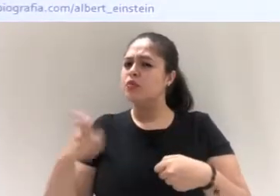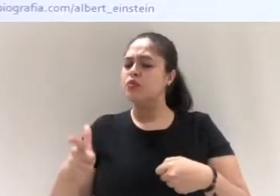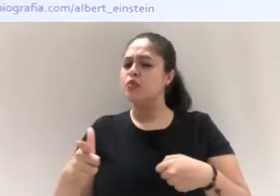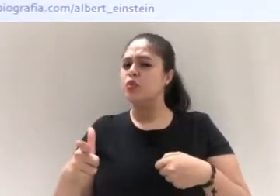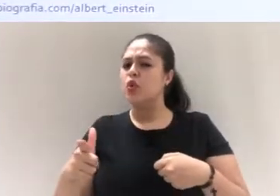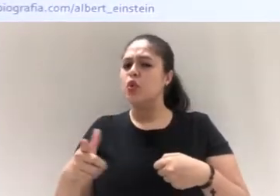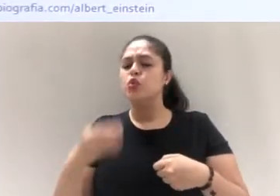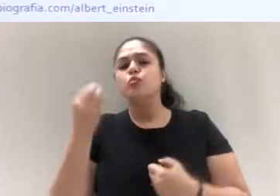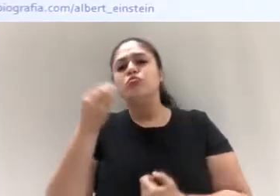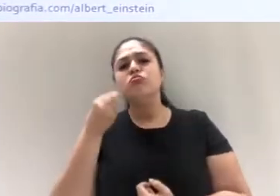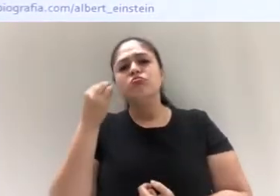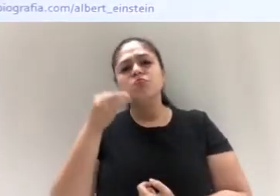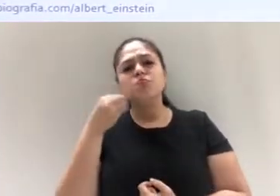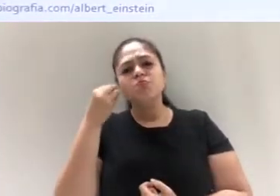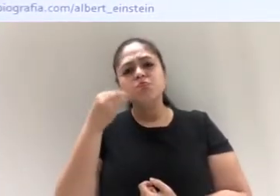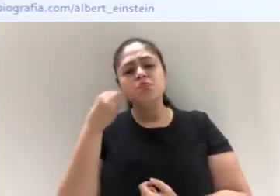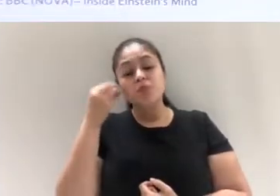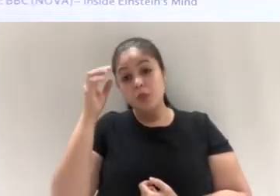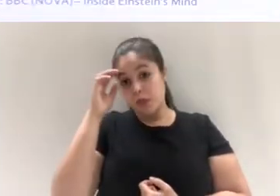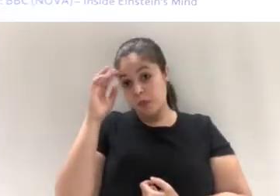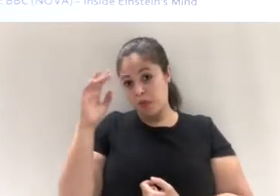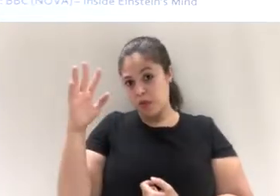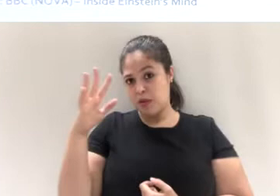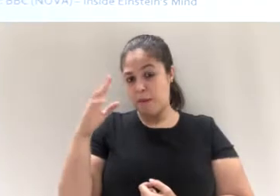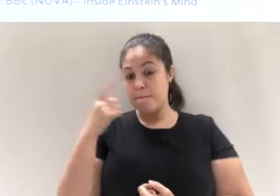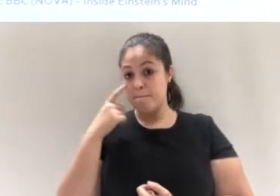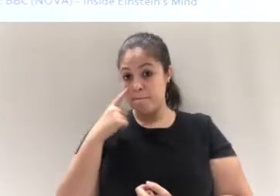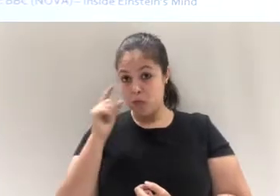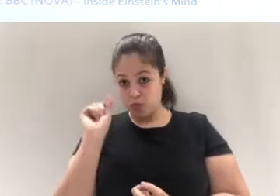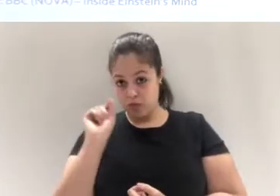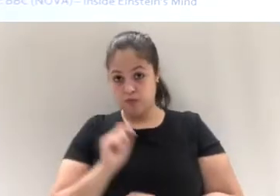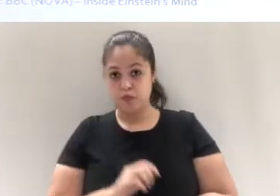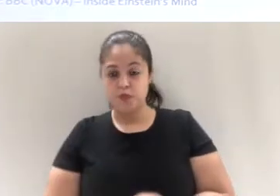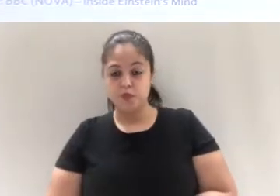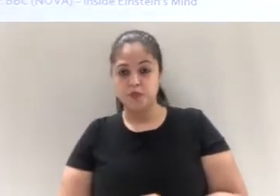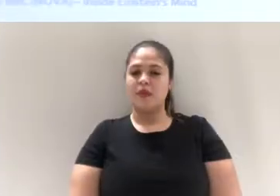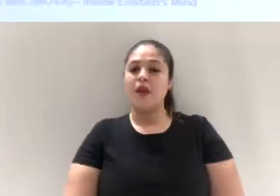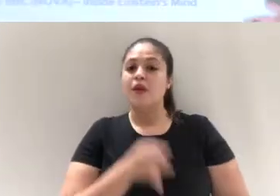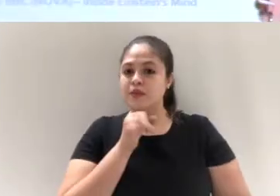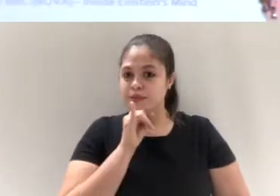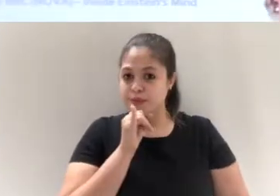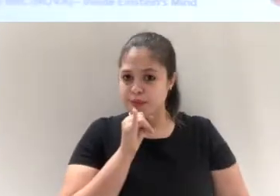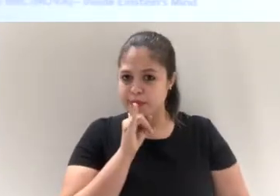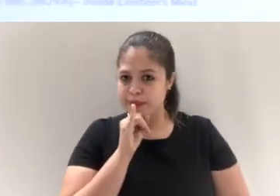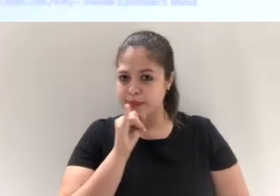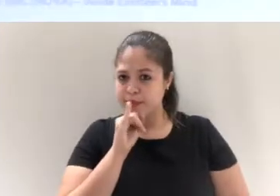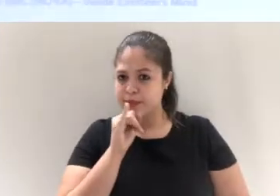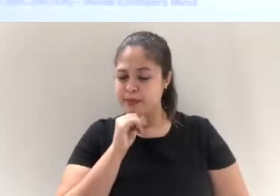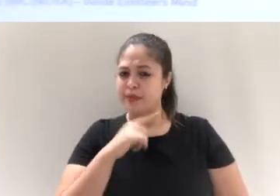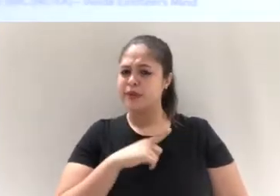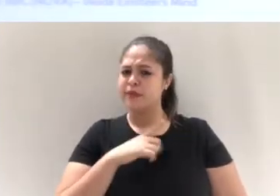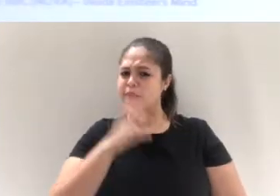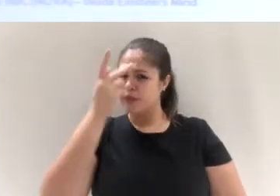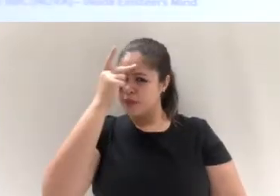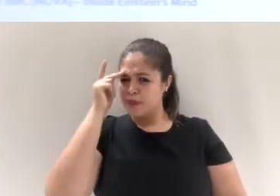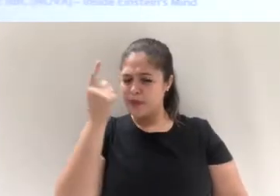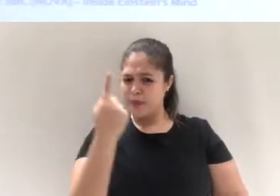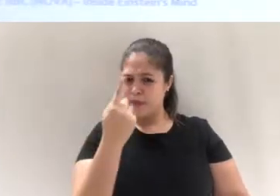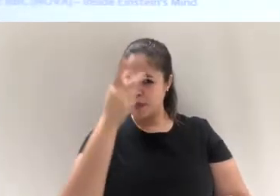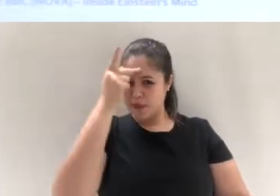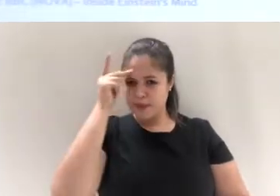Einstein, em um experimento mental, imaginou o seguinte: se tiver uma